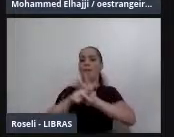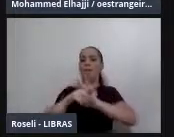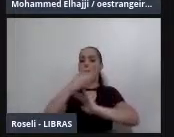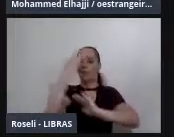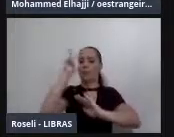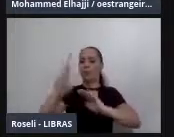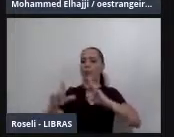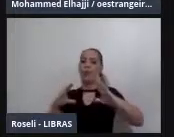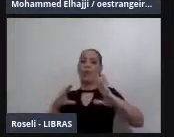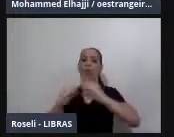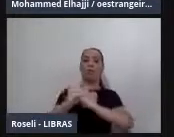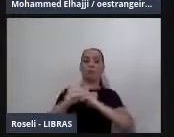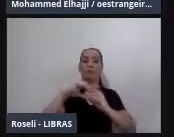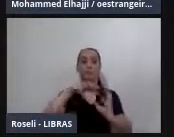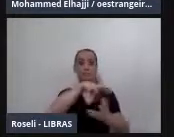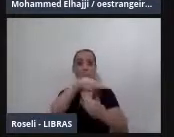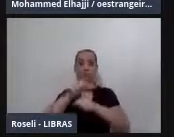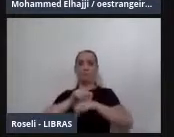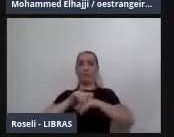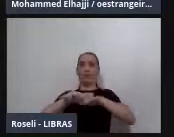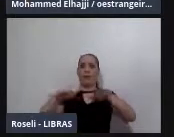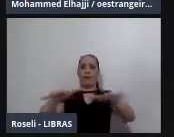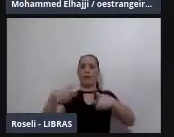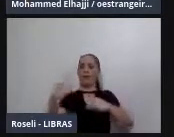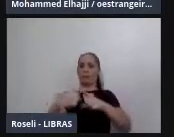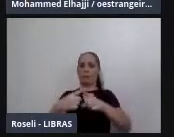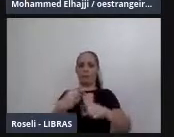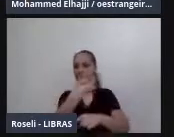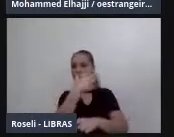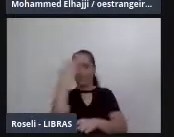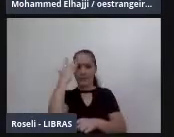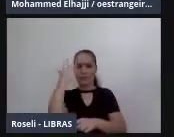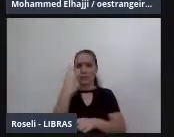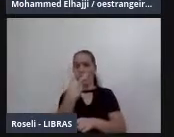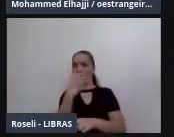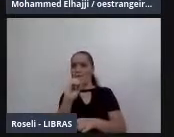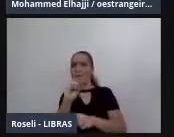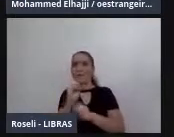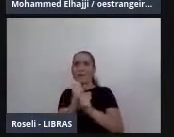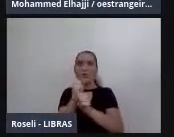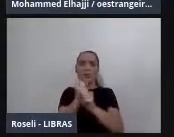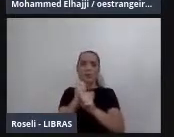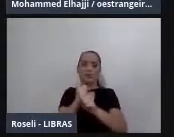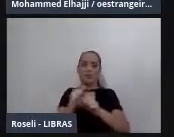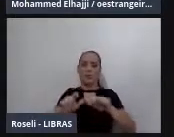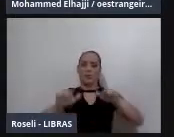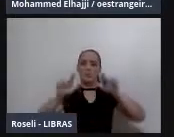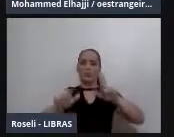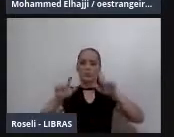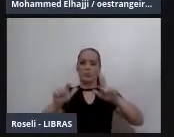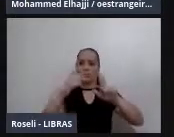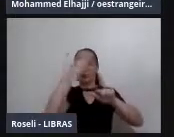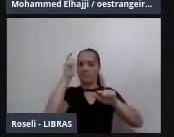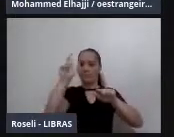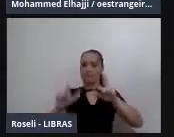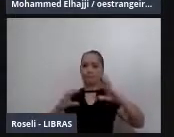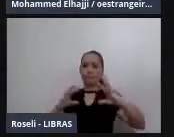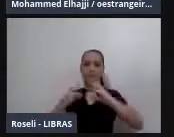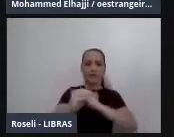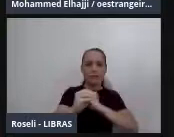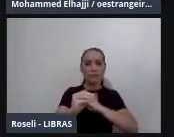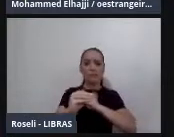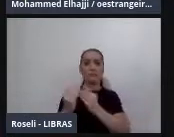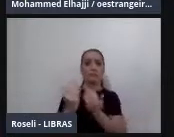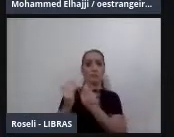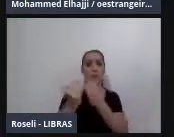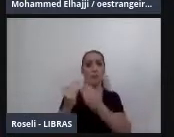é assombrosa, pessoas que passam 20 anos em campos de refugiados, que são comparados a campos de concentração,